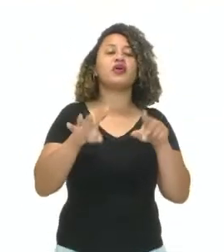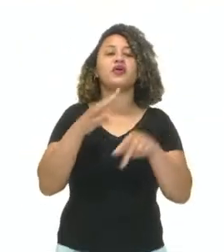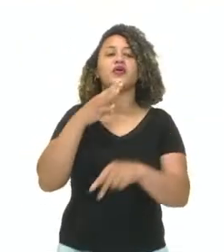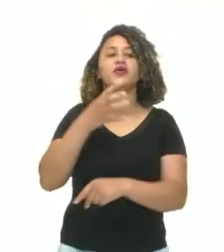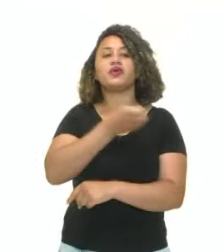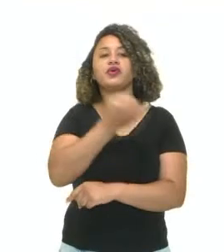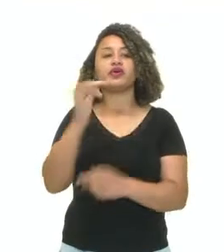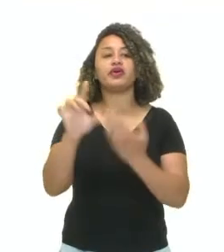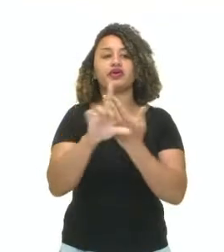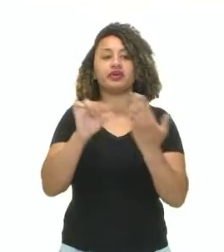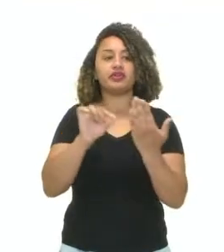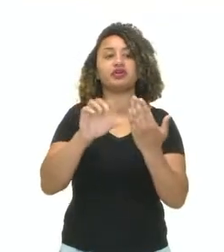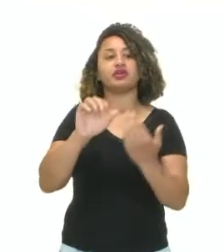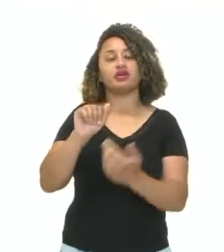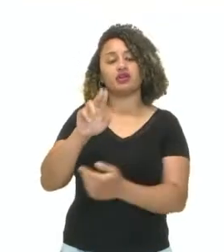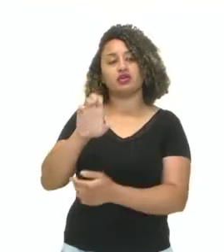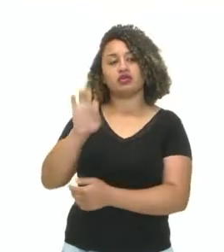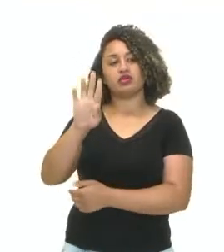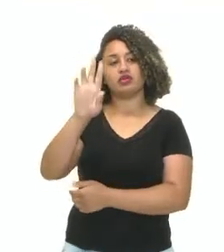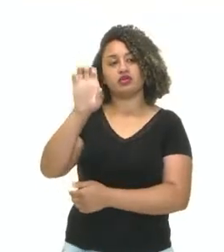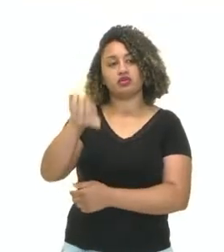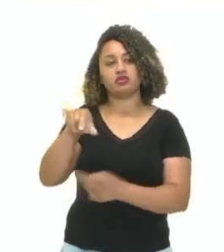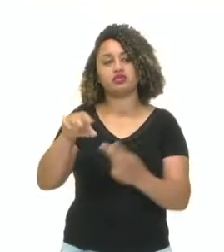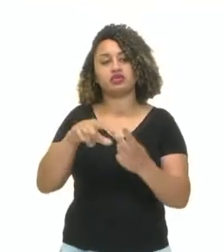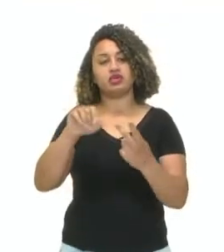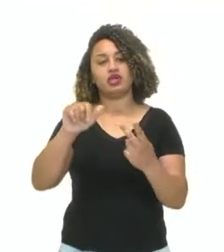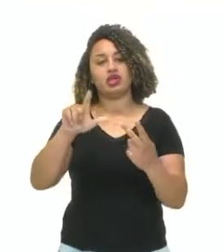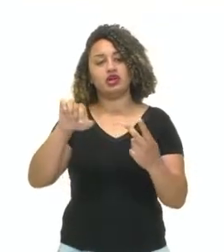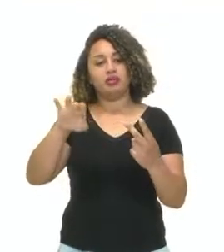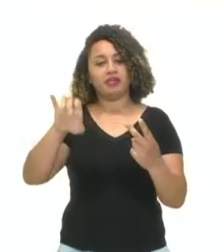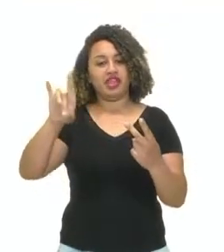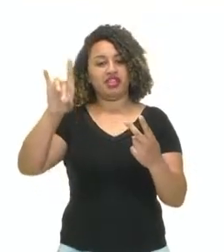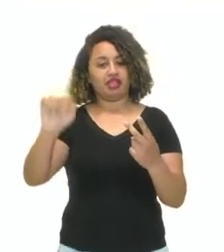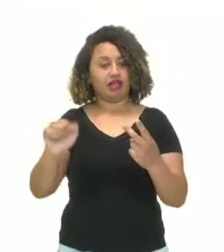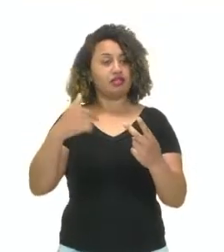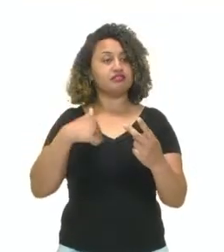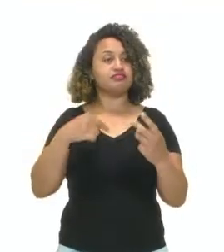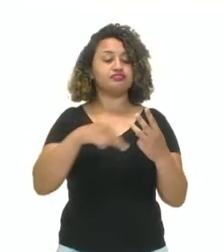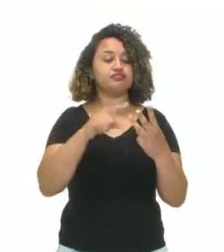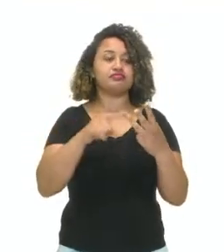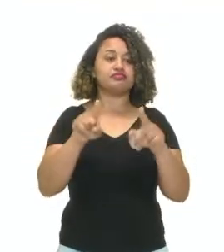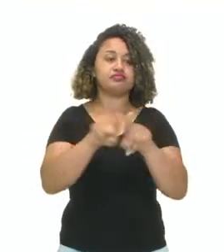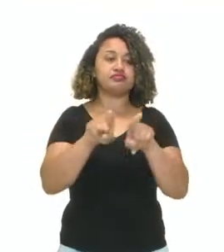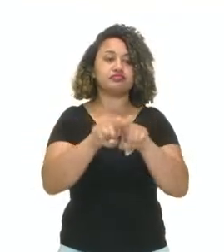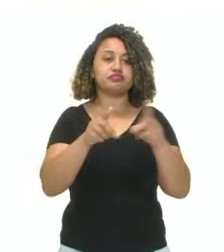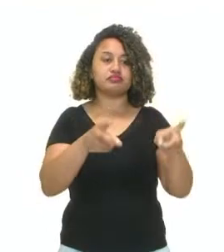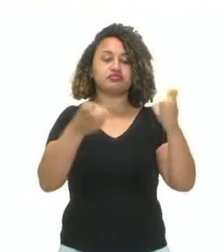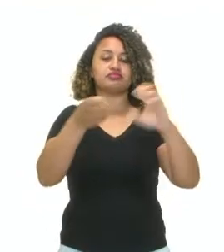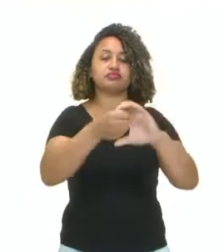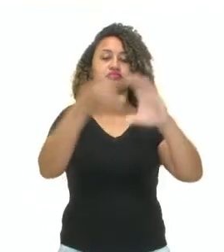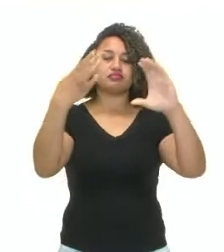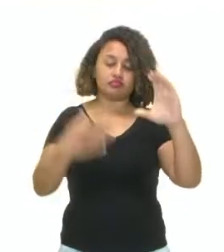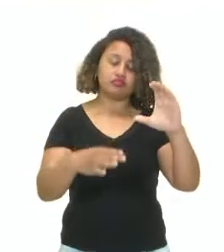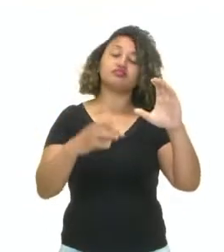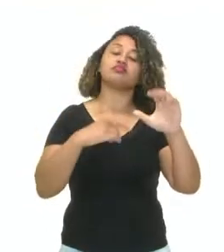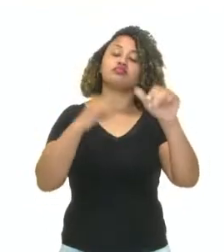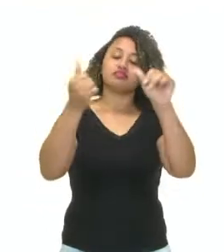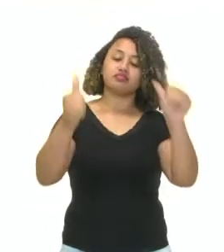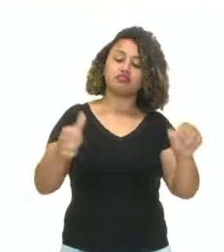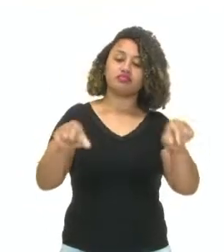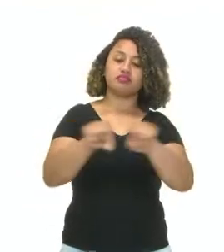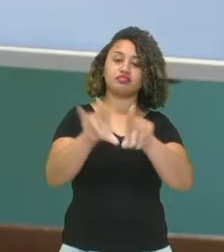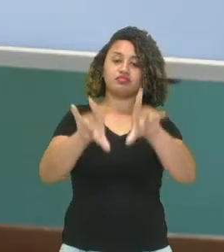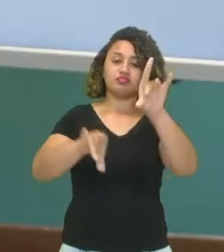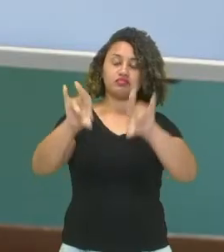Auguste Rodin e Almeida Júnior, identificar as características escultóricas, cênicas e da versão